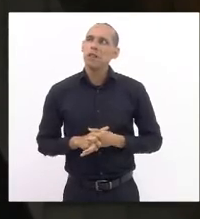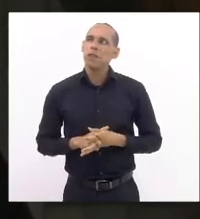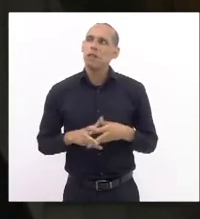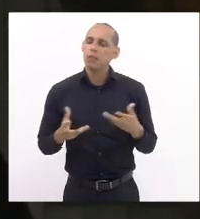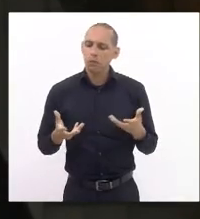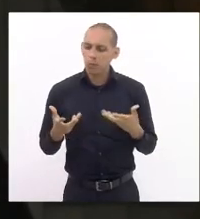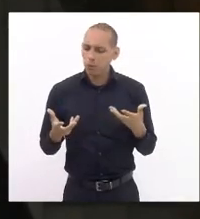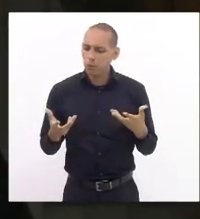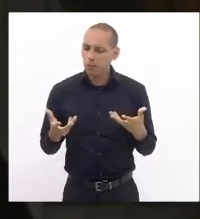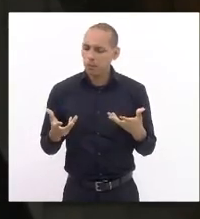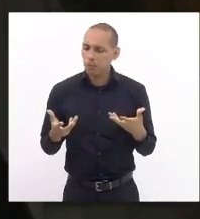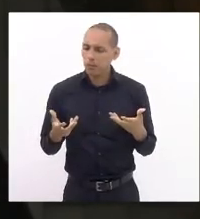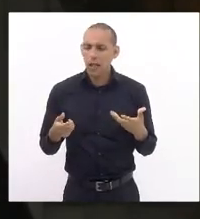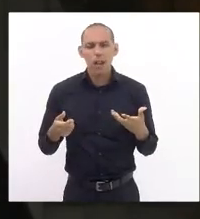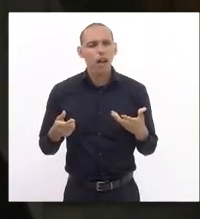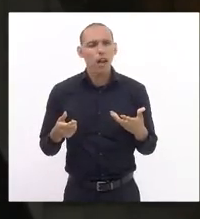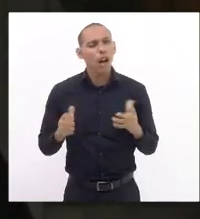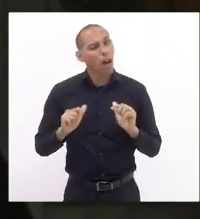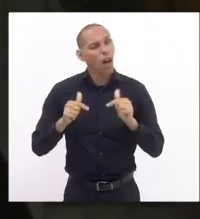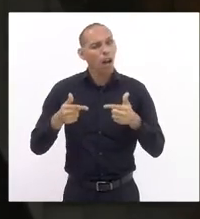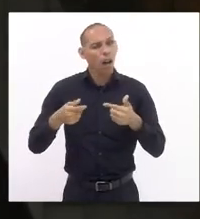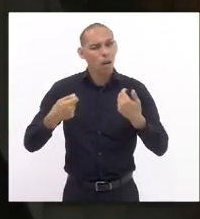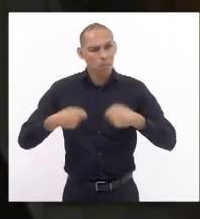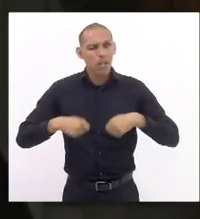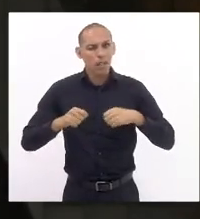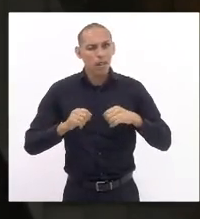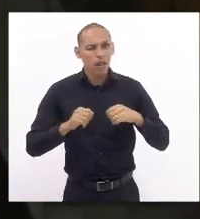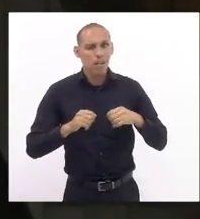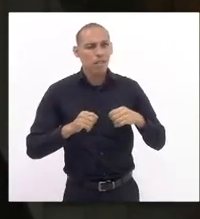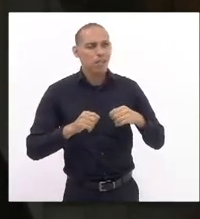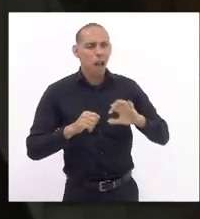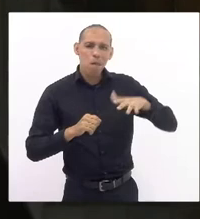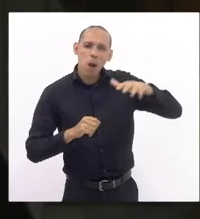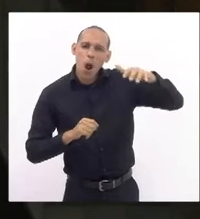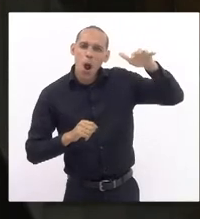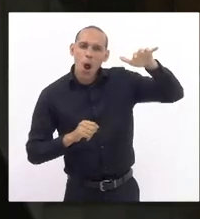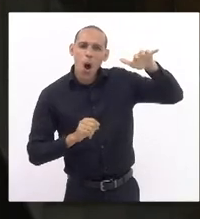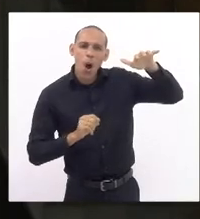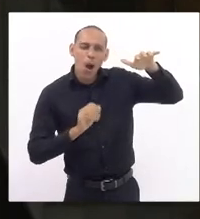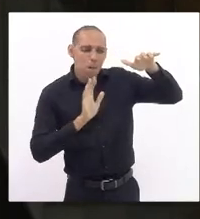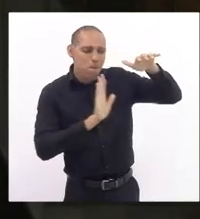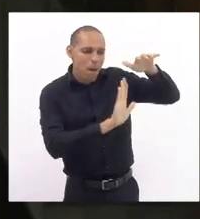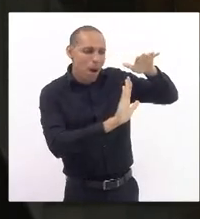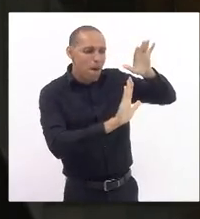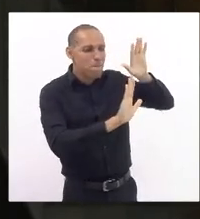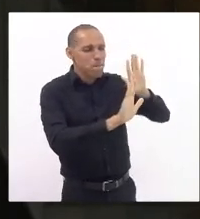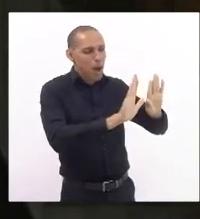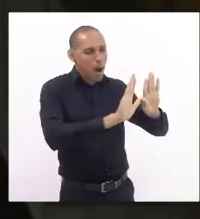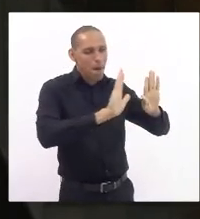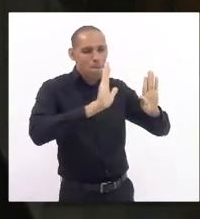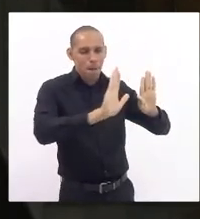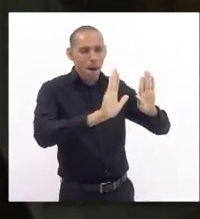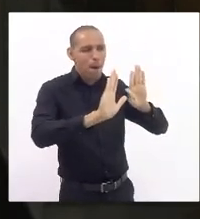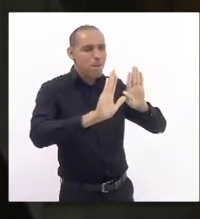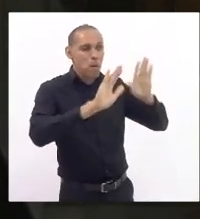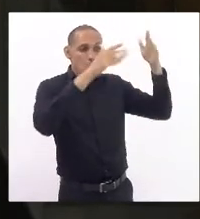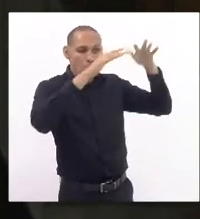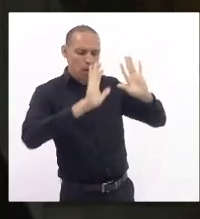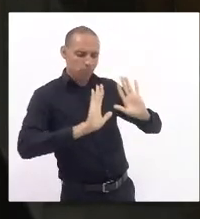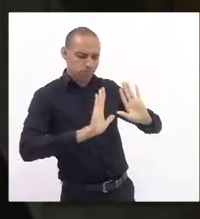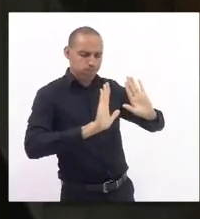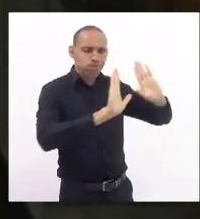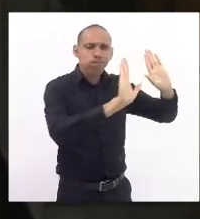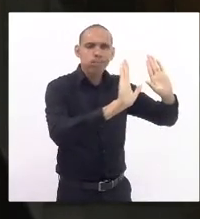necessárias ações de contenção de encostas naquela cidade montanhosa, com um monte